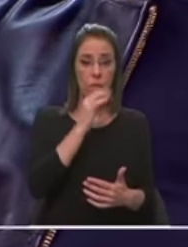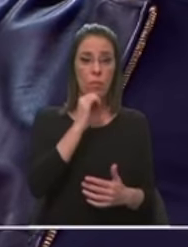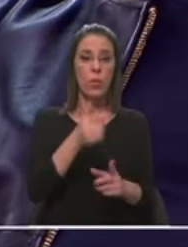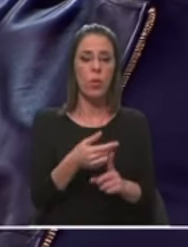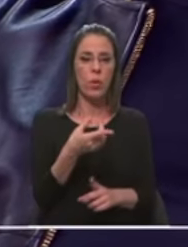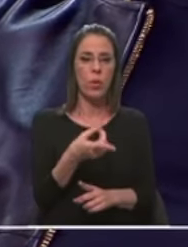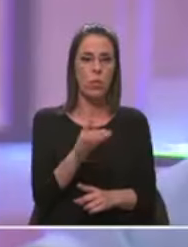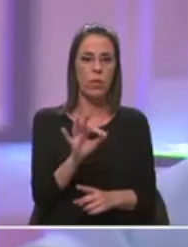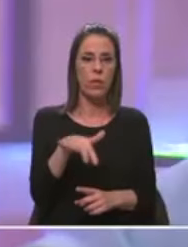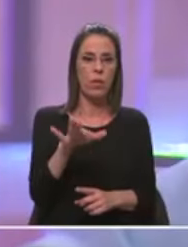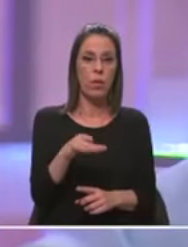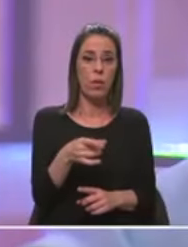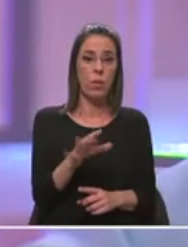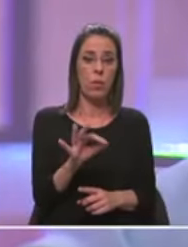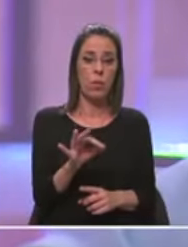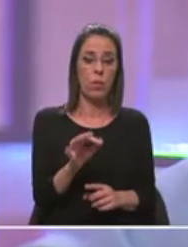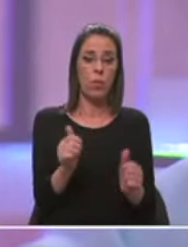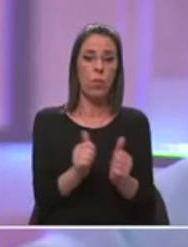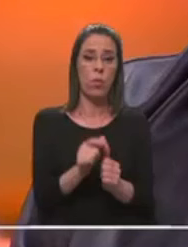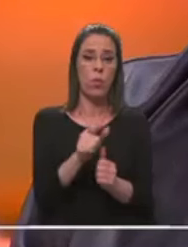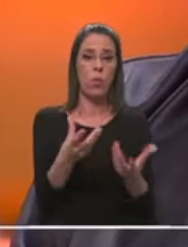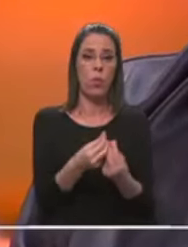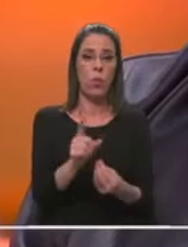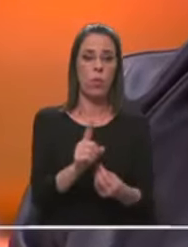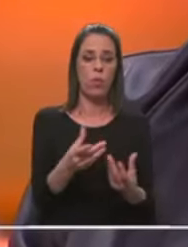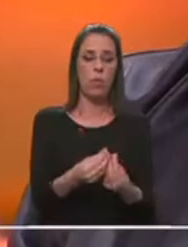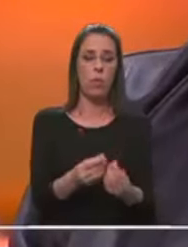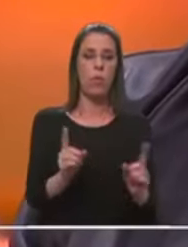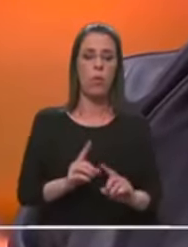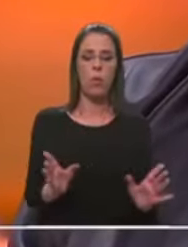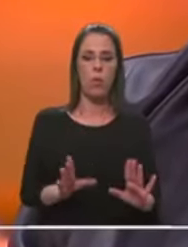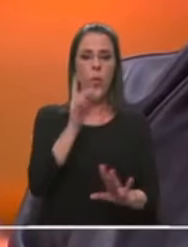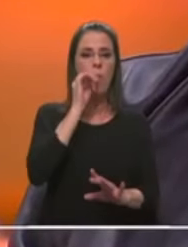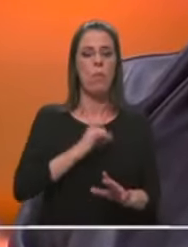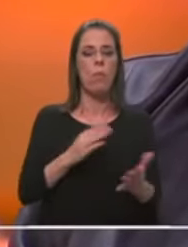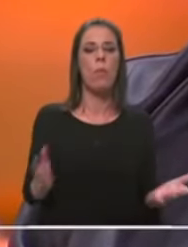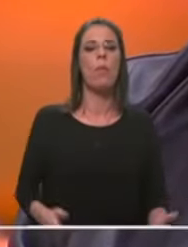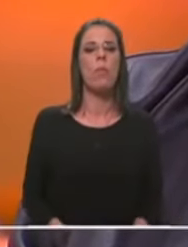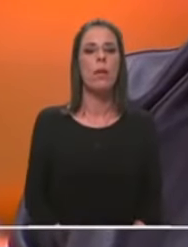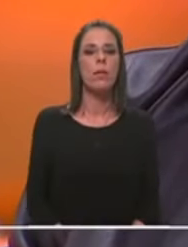com 94 anos. Mas não convosco, não é? Não,